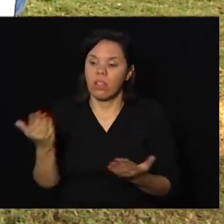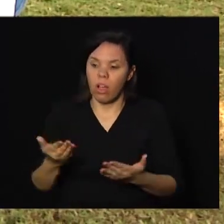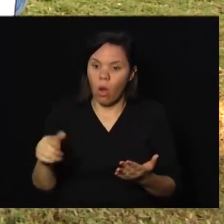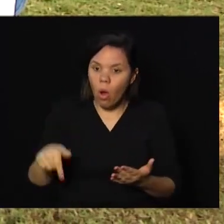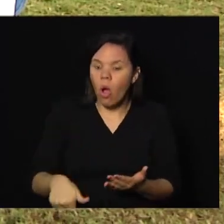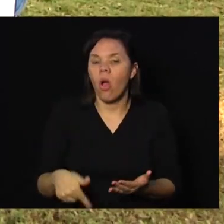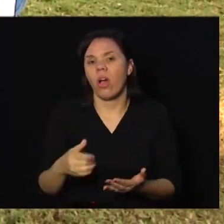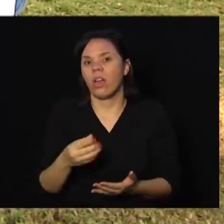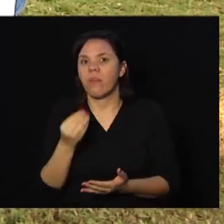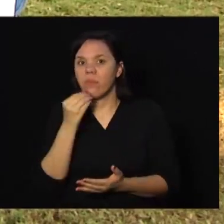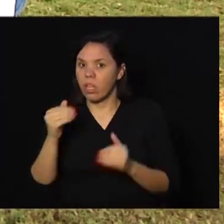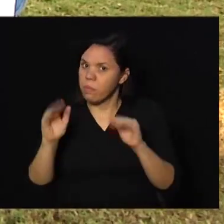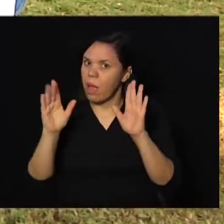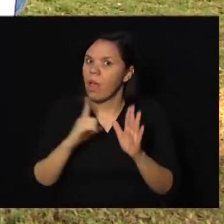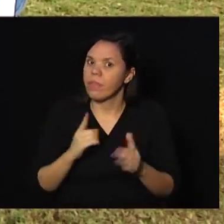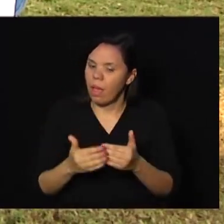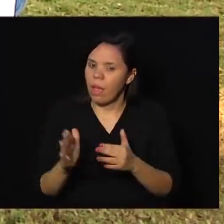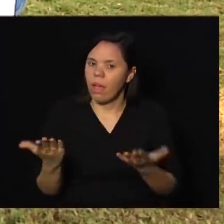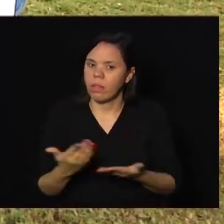os contratos são infinitamente